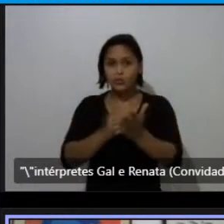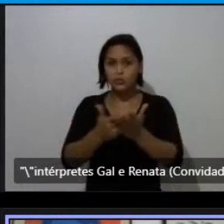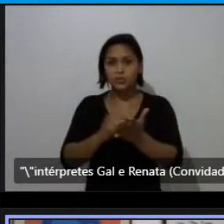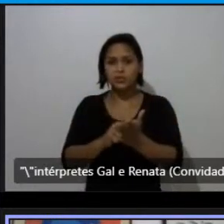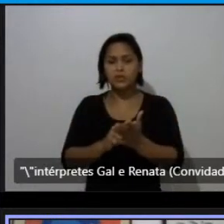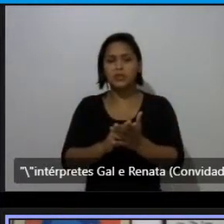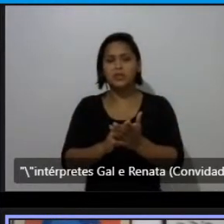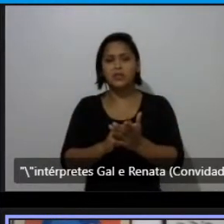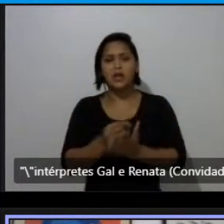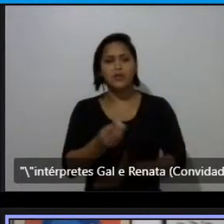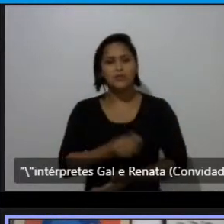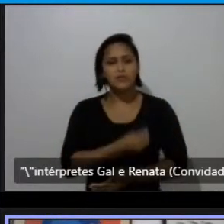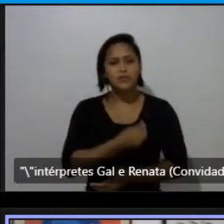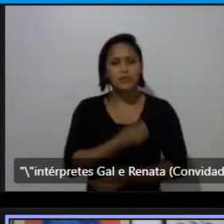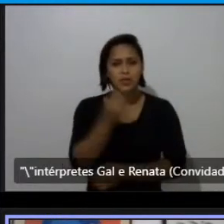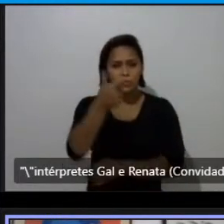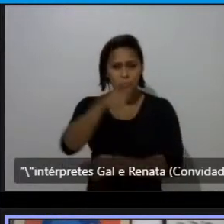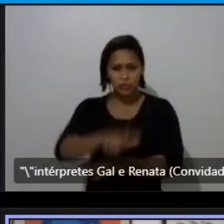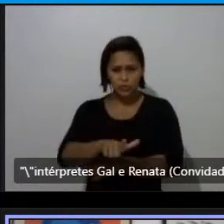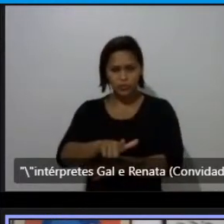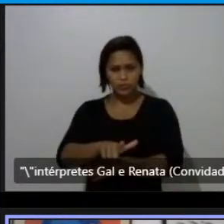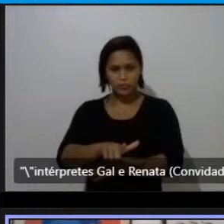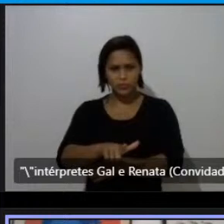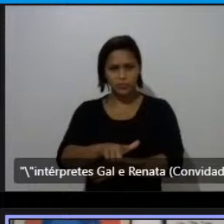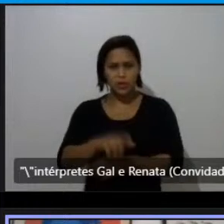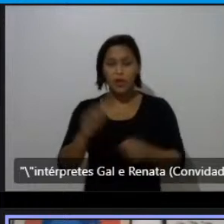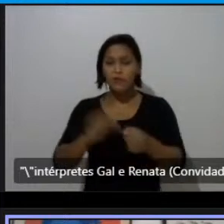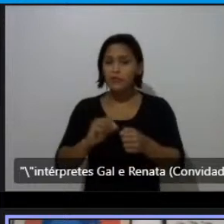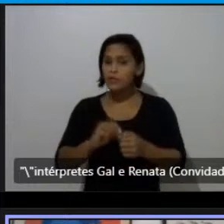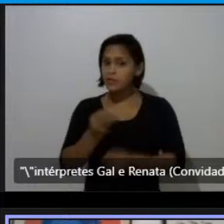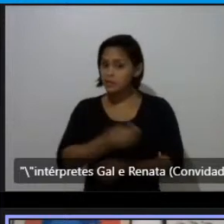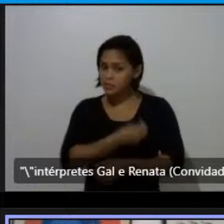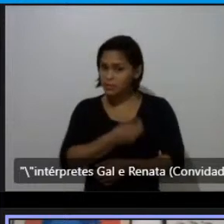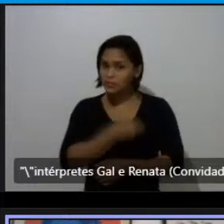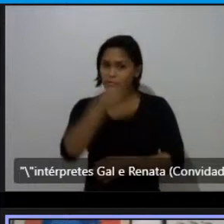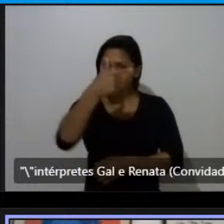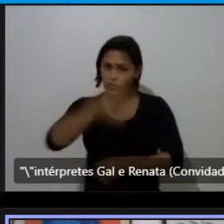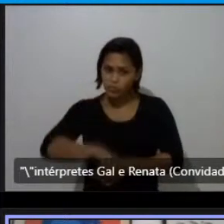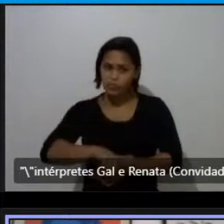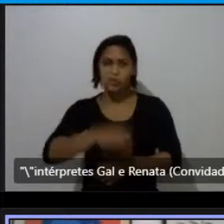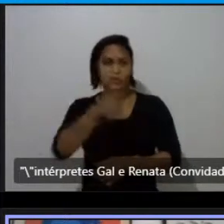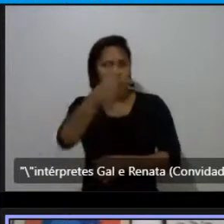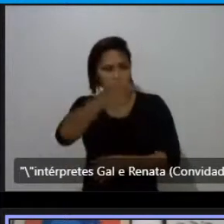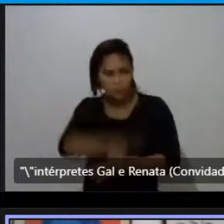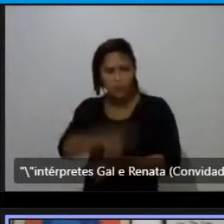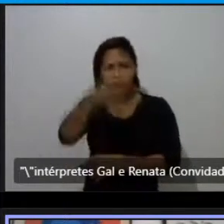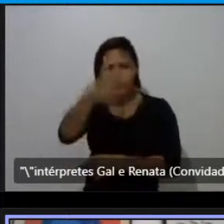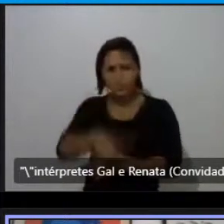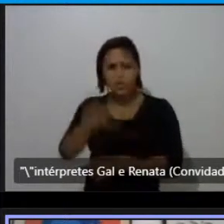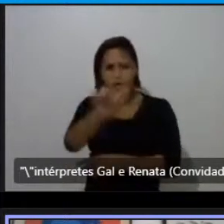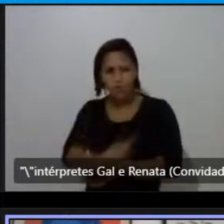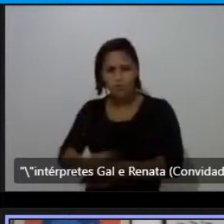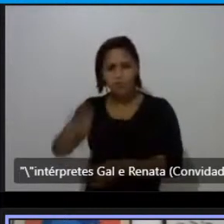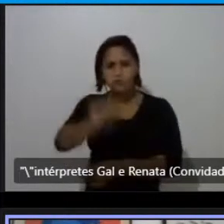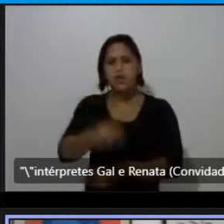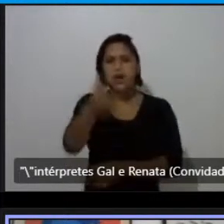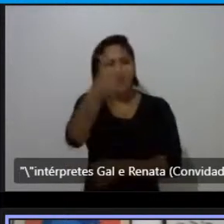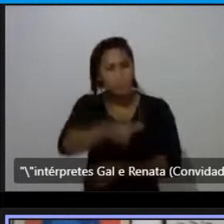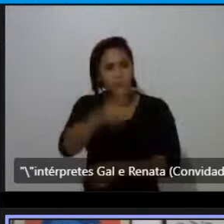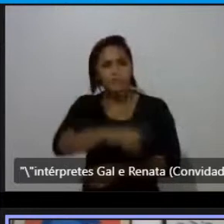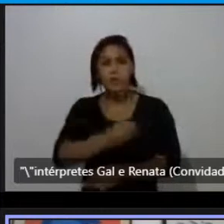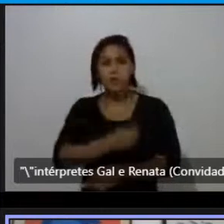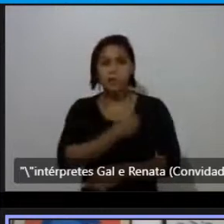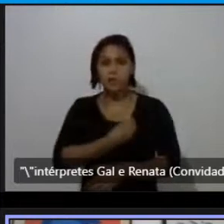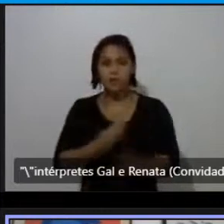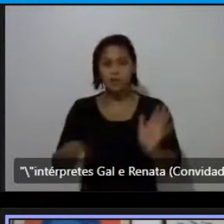um reexistir, né? Então, eu resisto ao reexistir, a geografar a minha existência nesses